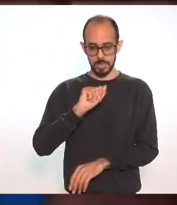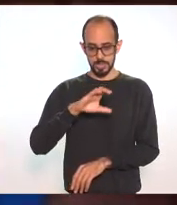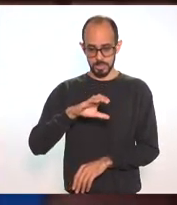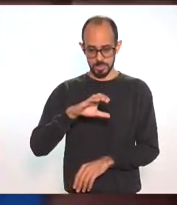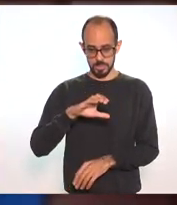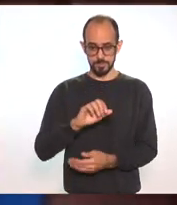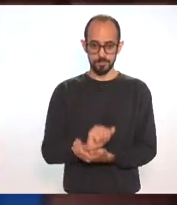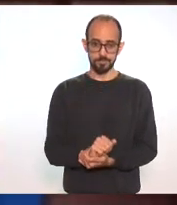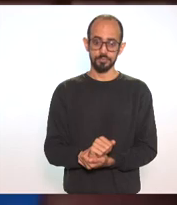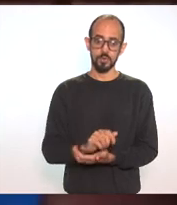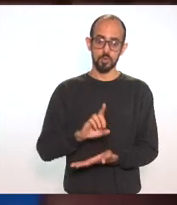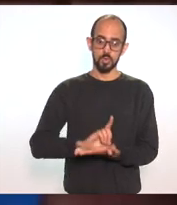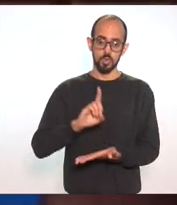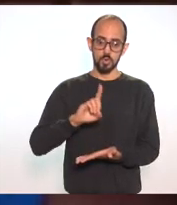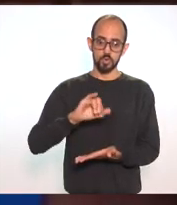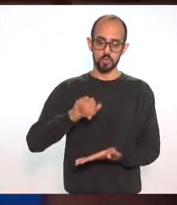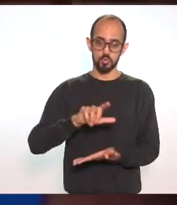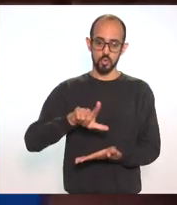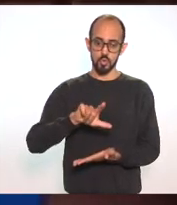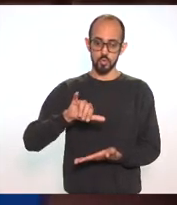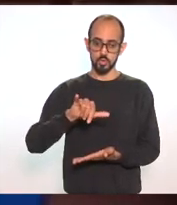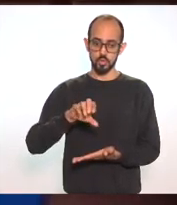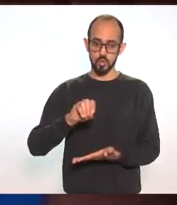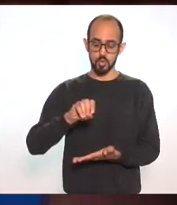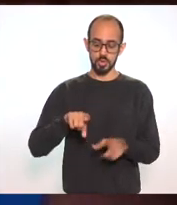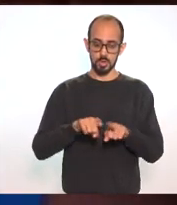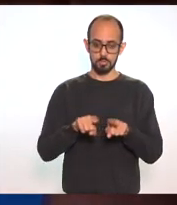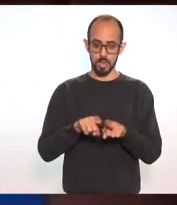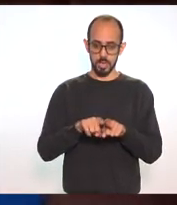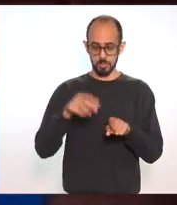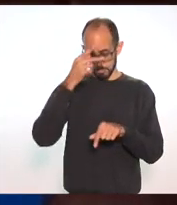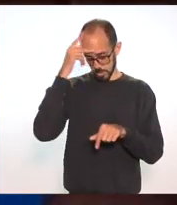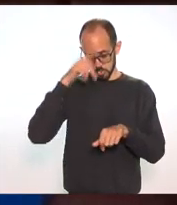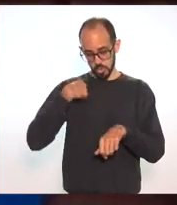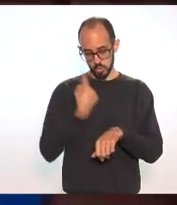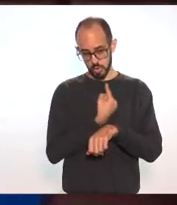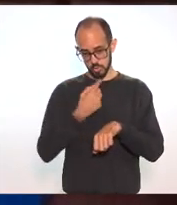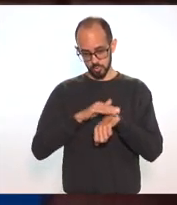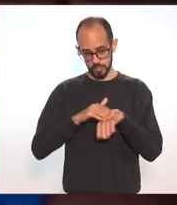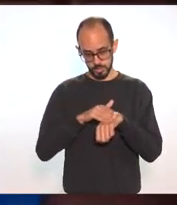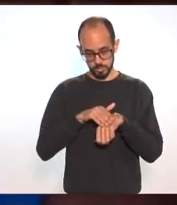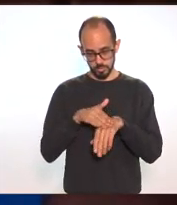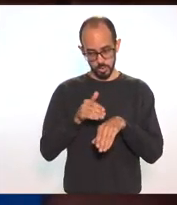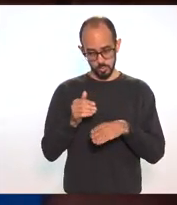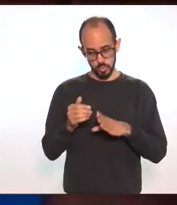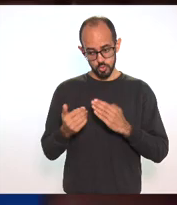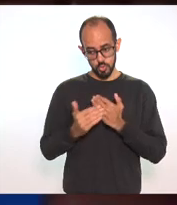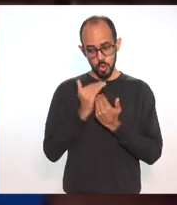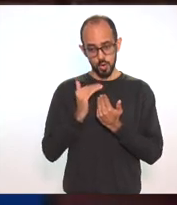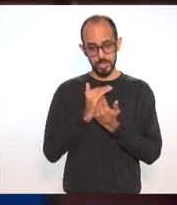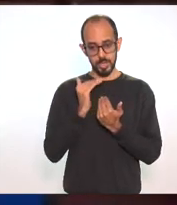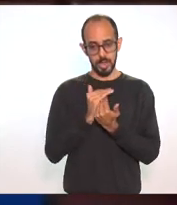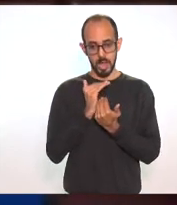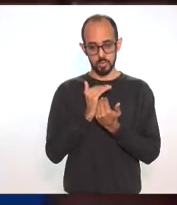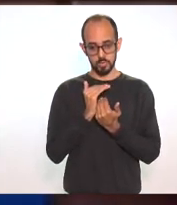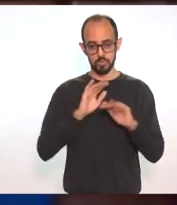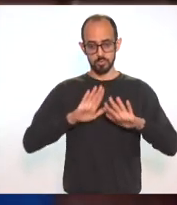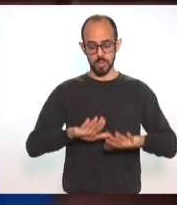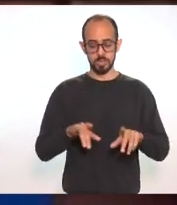alguém também com quem a gente dialoga bastante. Enfim, tem nos orientado nesse sentido. Só para dizer que os projetos que